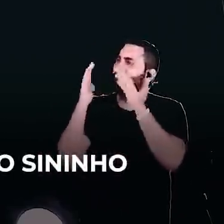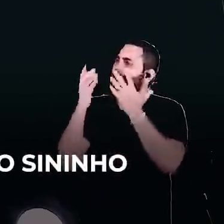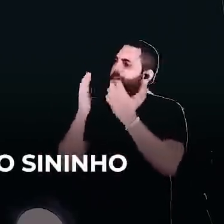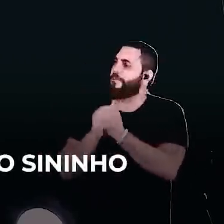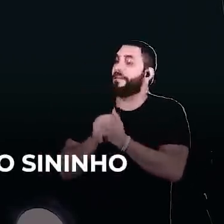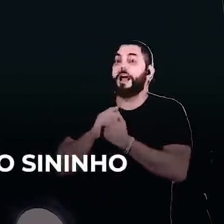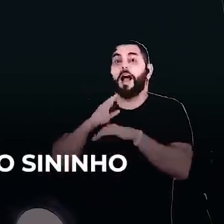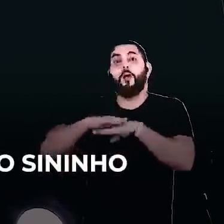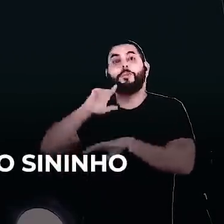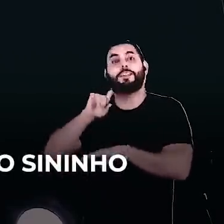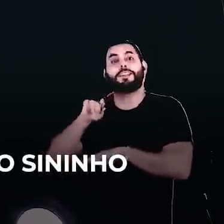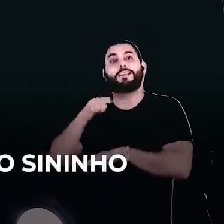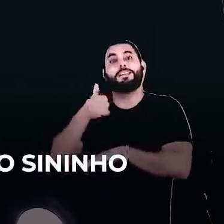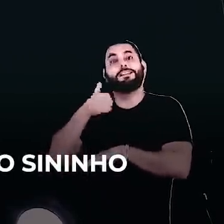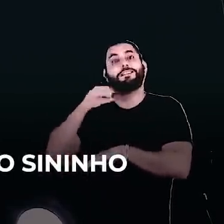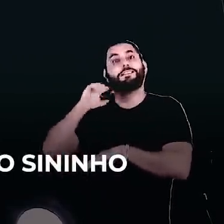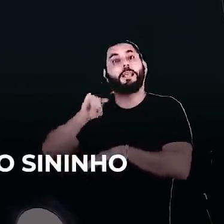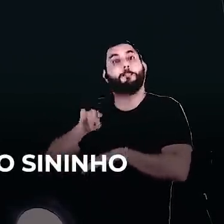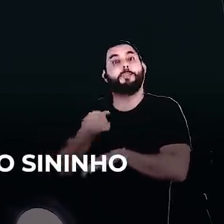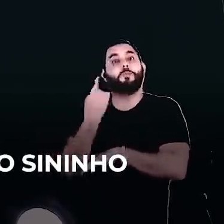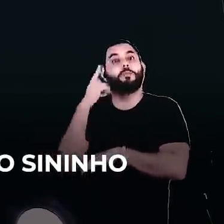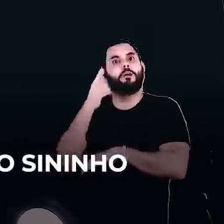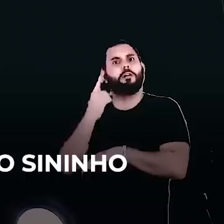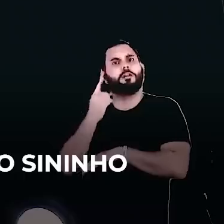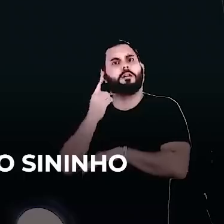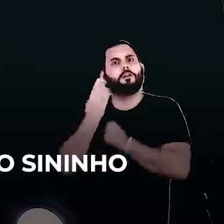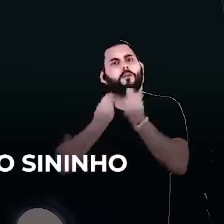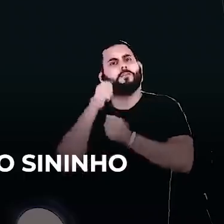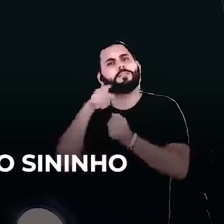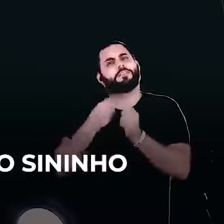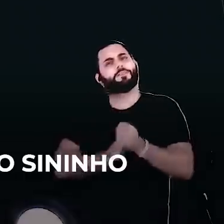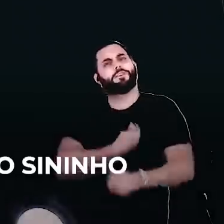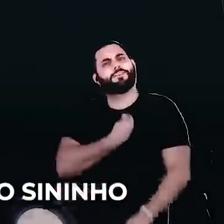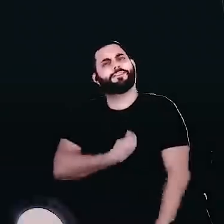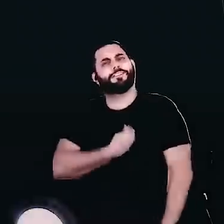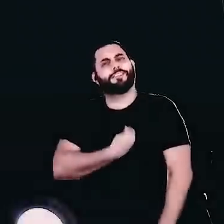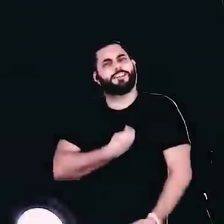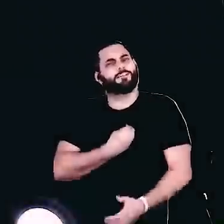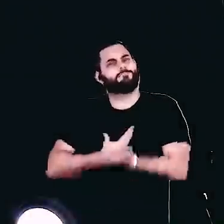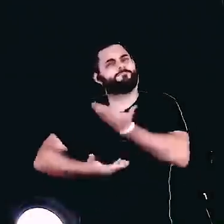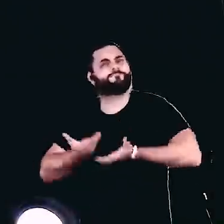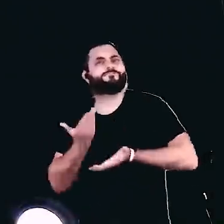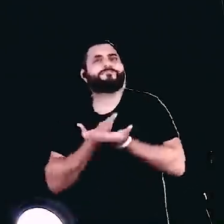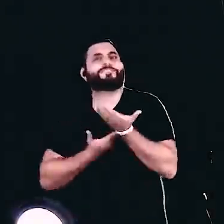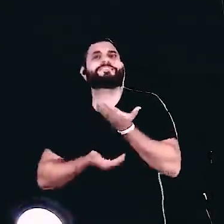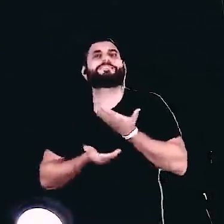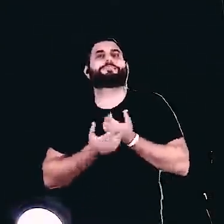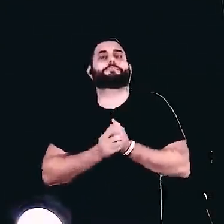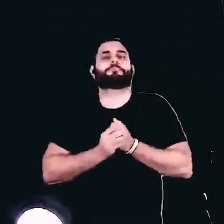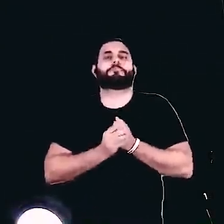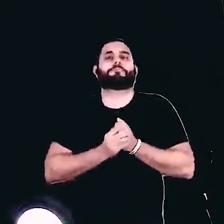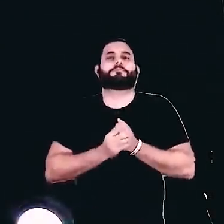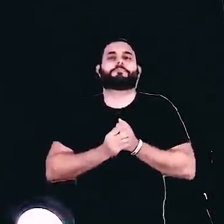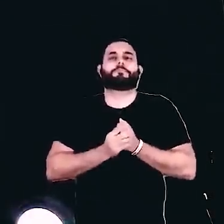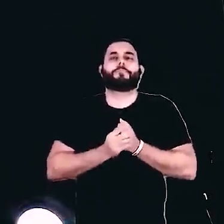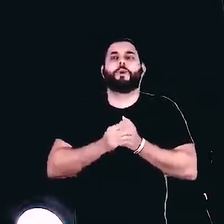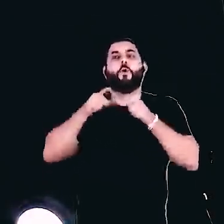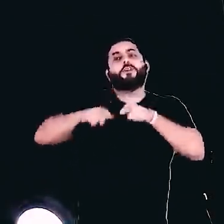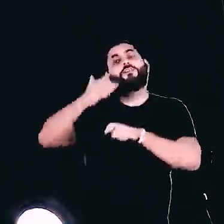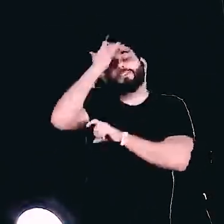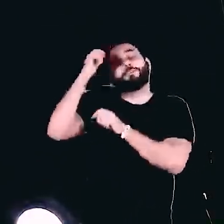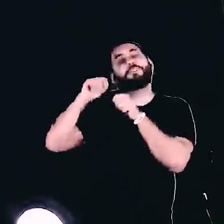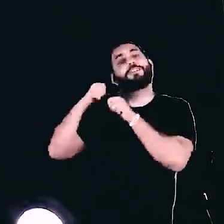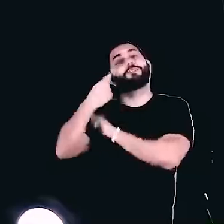em $100 mil o faturamento de uma empresa, o que não pode fazer no seu relacionamento? O que não pode fazer na vida das pessoas que estão ao seu